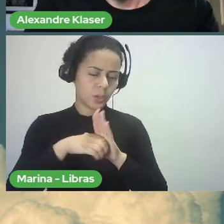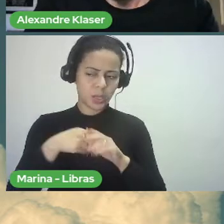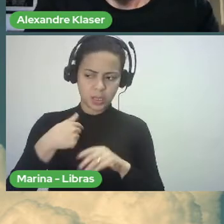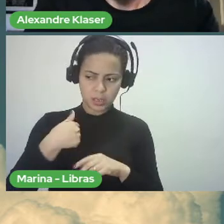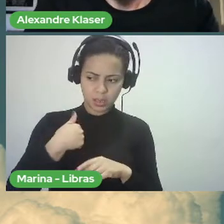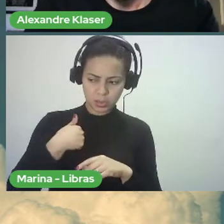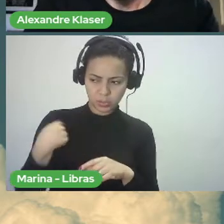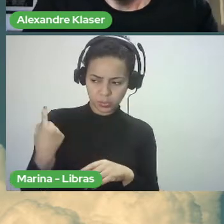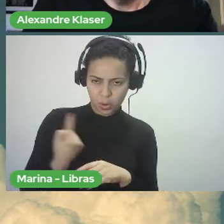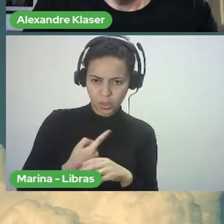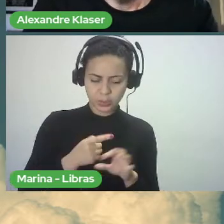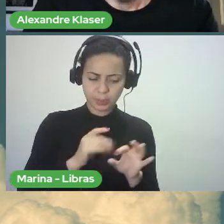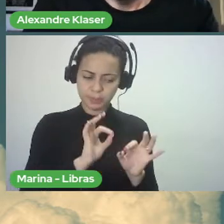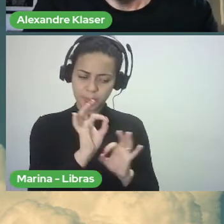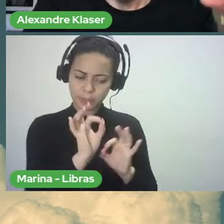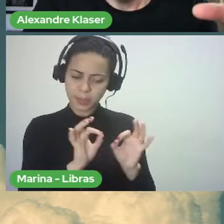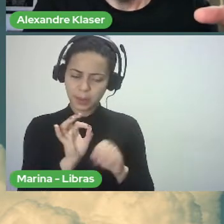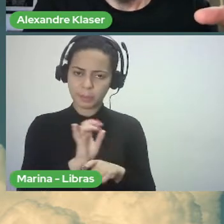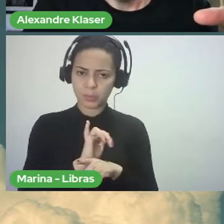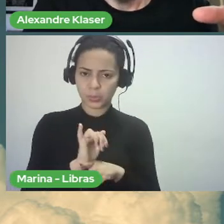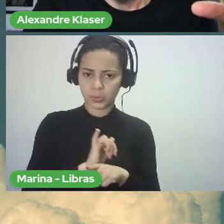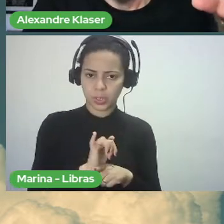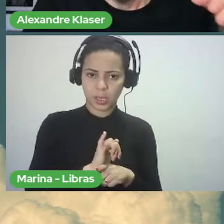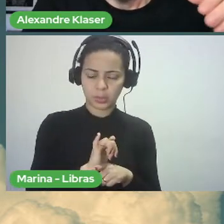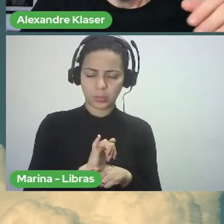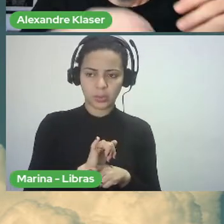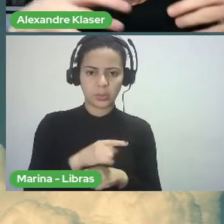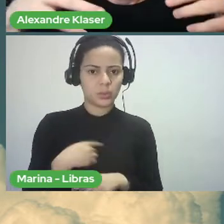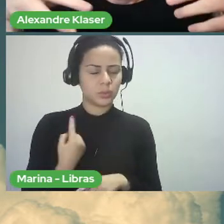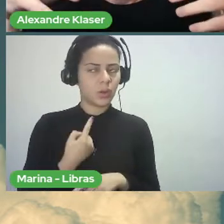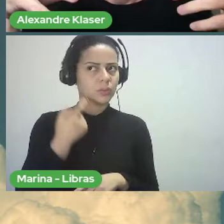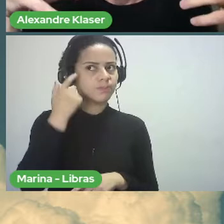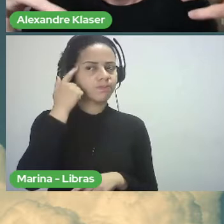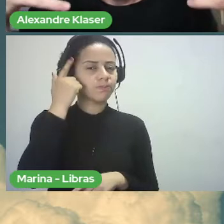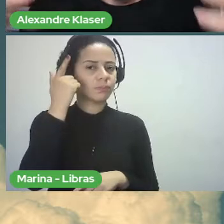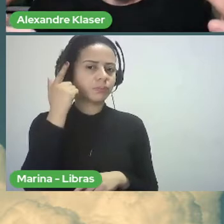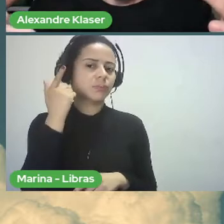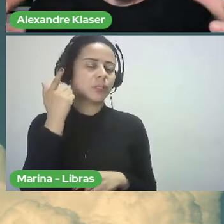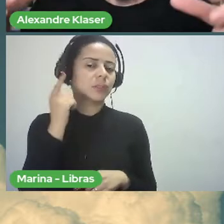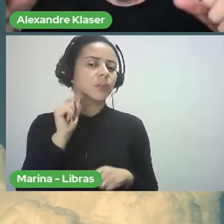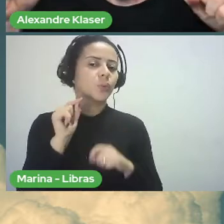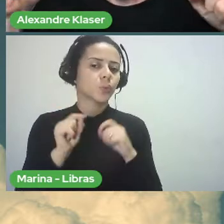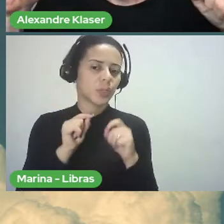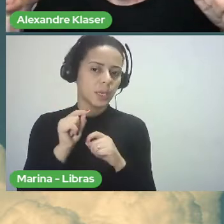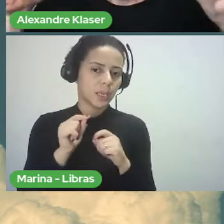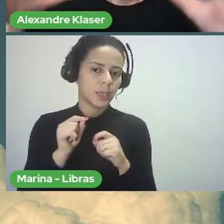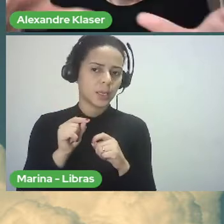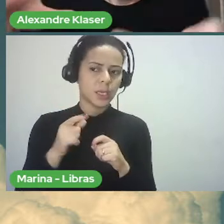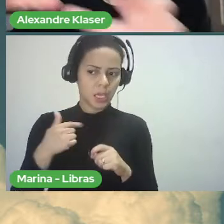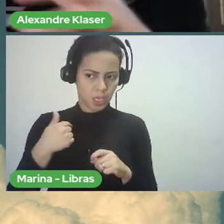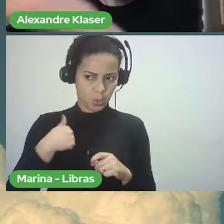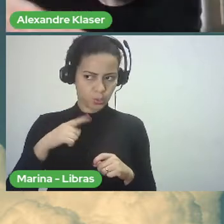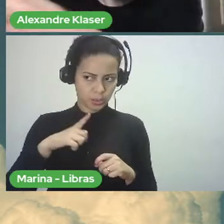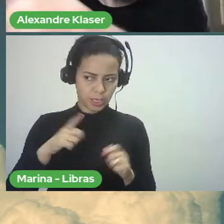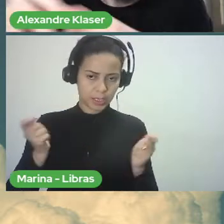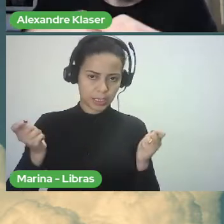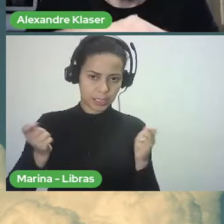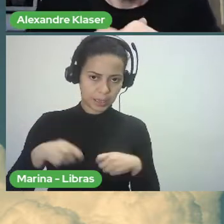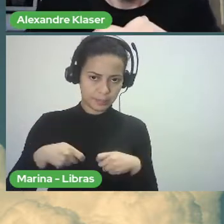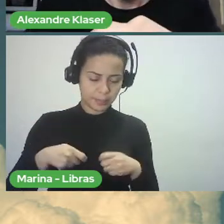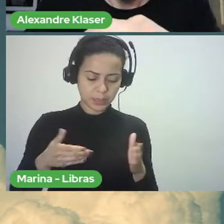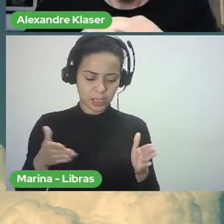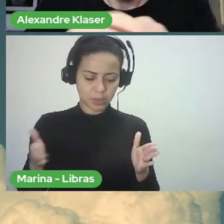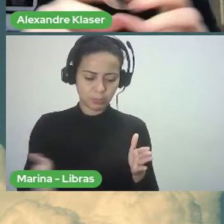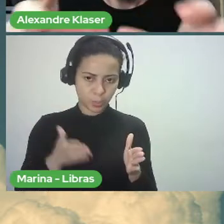de financiar projetos, ela é pensada nisso. Eu tenho uma capacidade produtiva, eu dividi em pacotes, que eu chamo